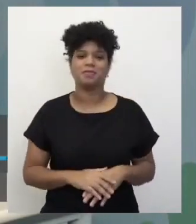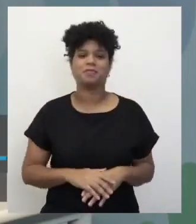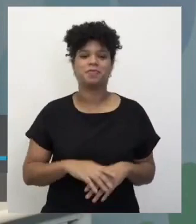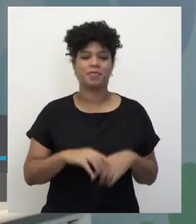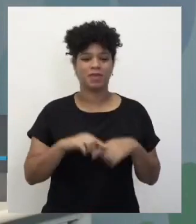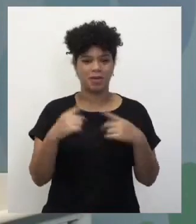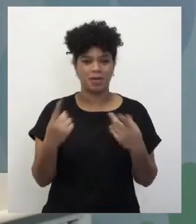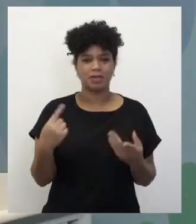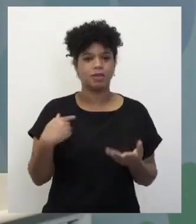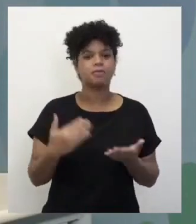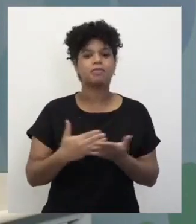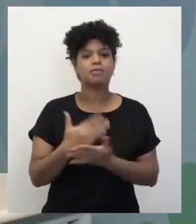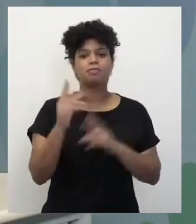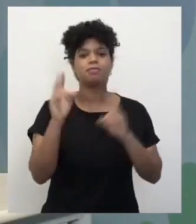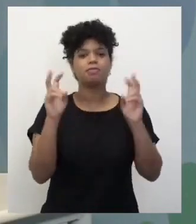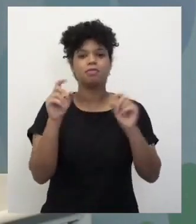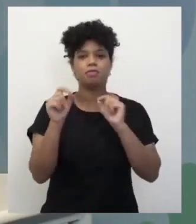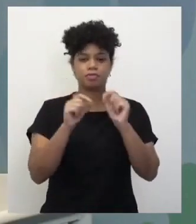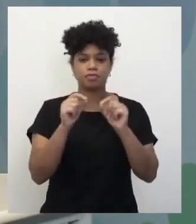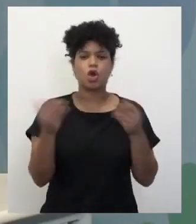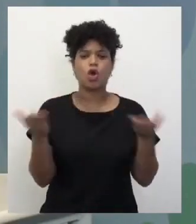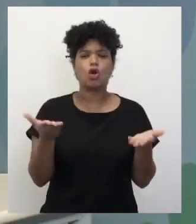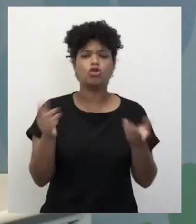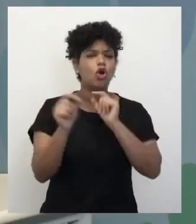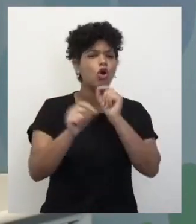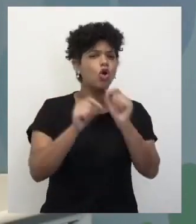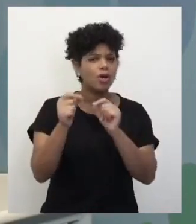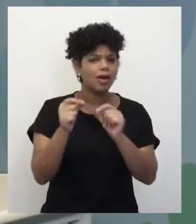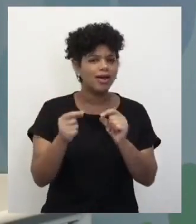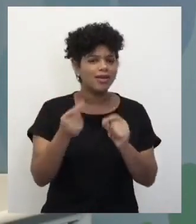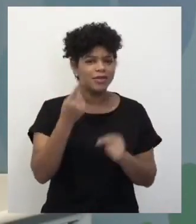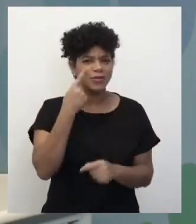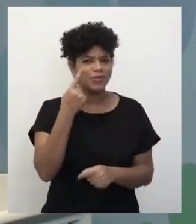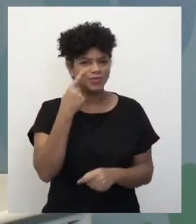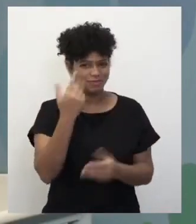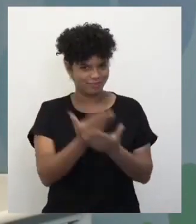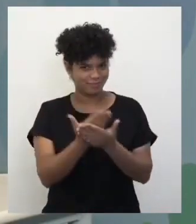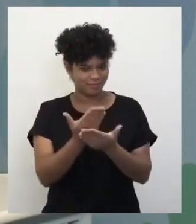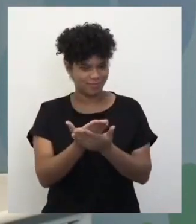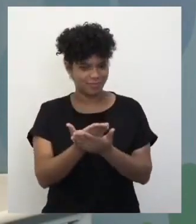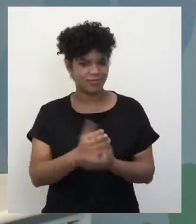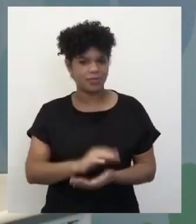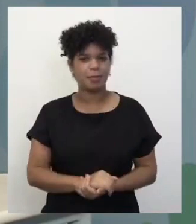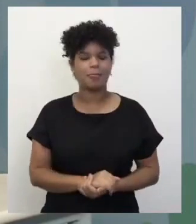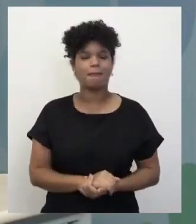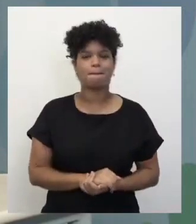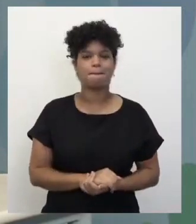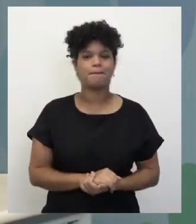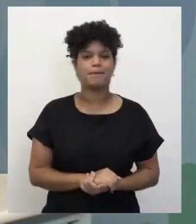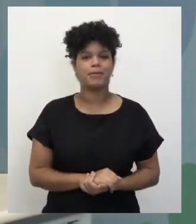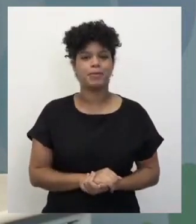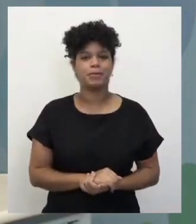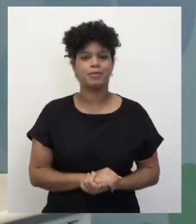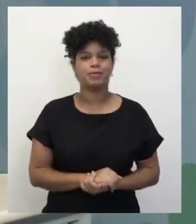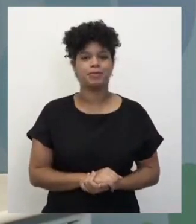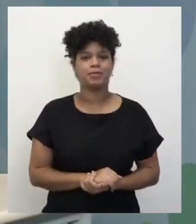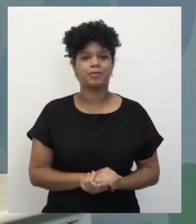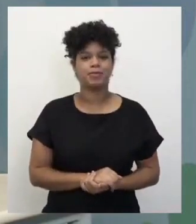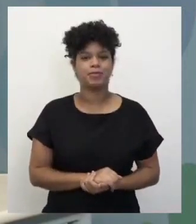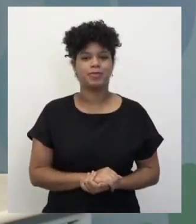vamos começar falando sobre a nossa habilidade de hoje. O que nós vamos ver hoje? Habilidade, vamos lá.